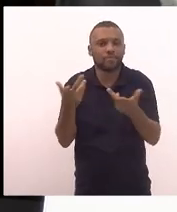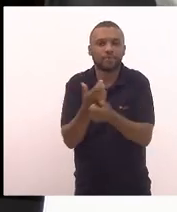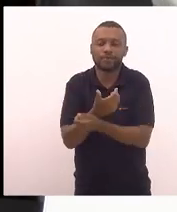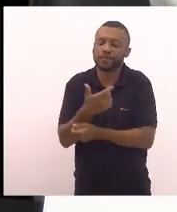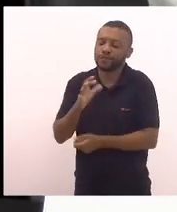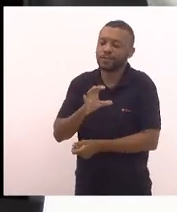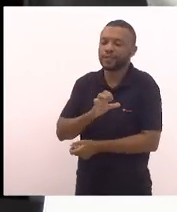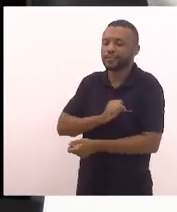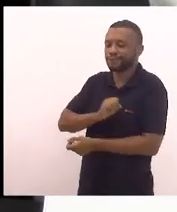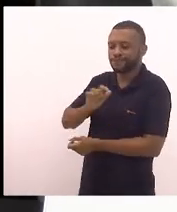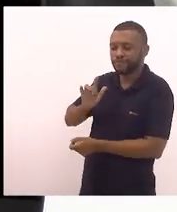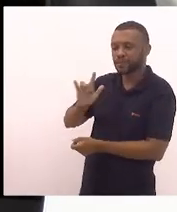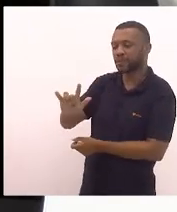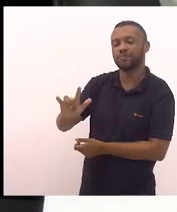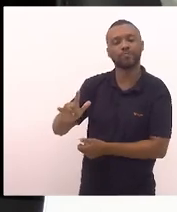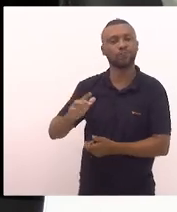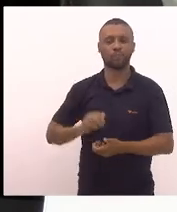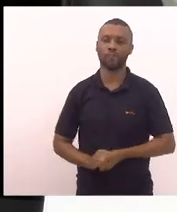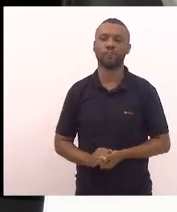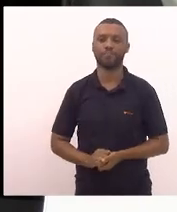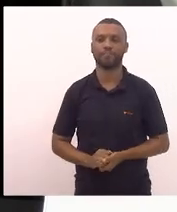amo demais.